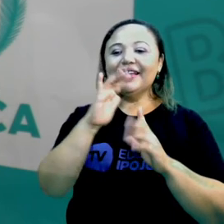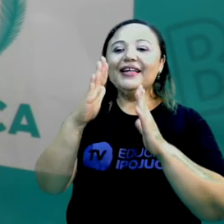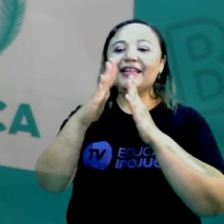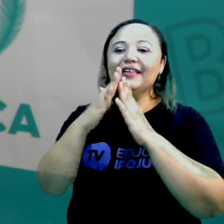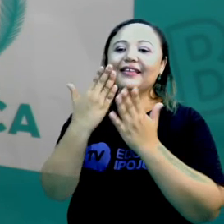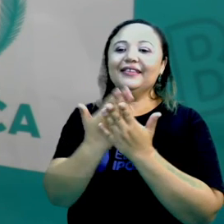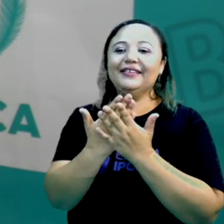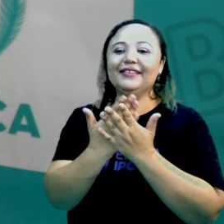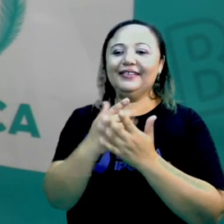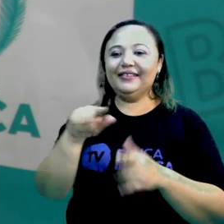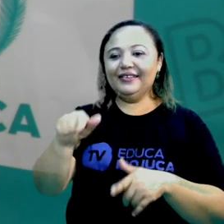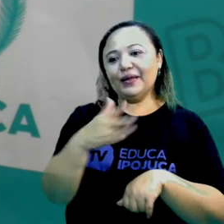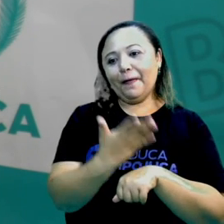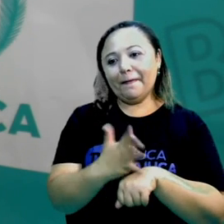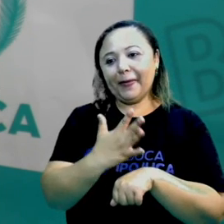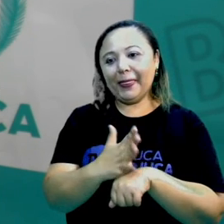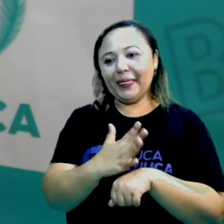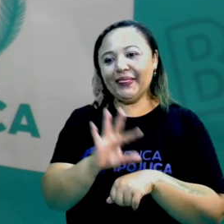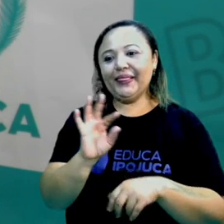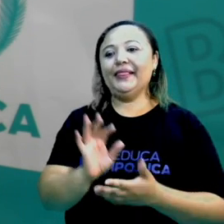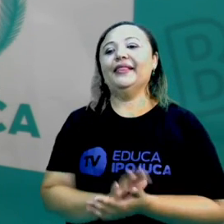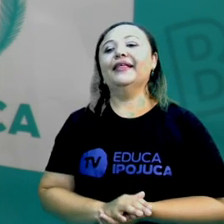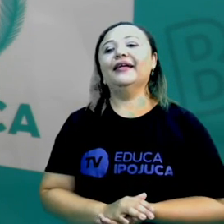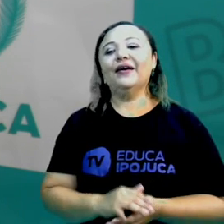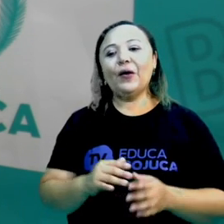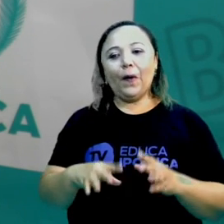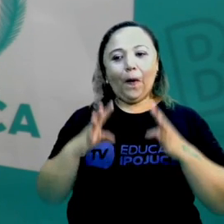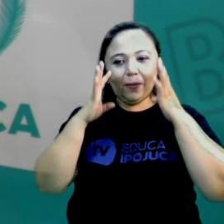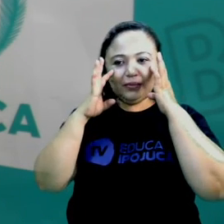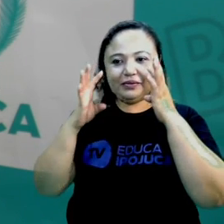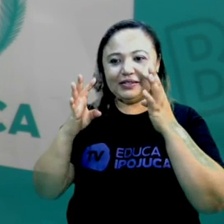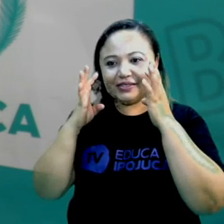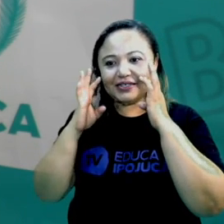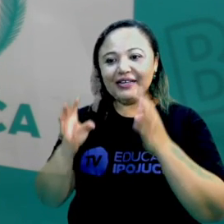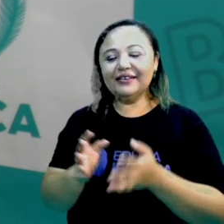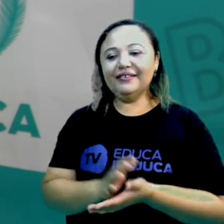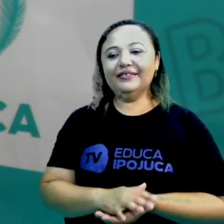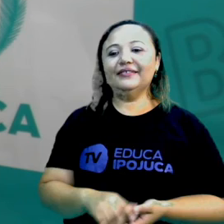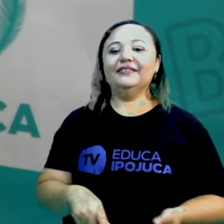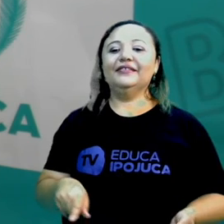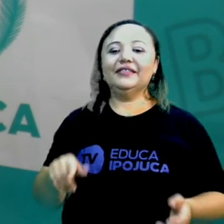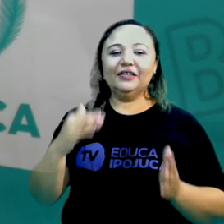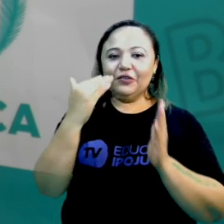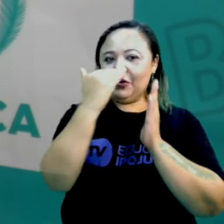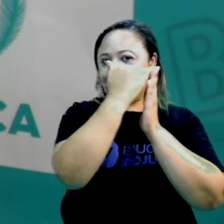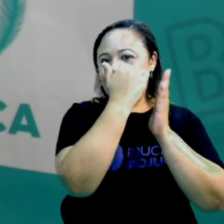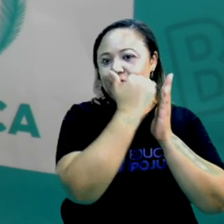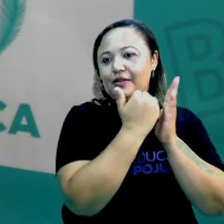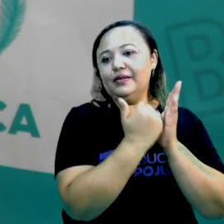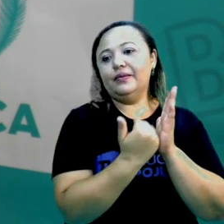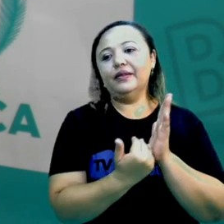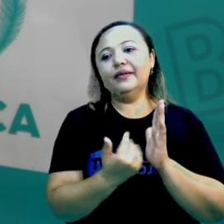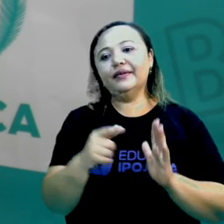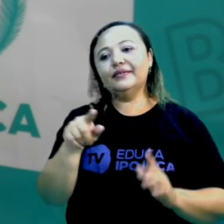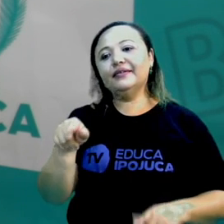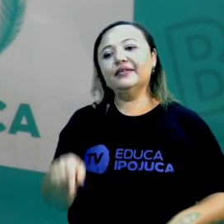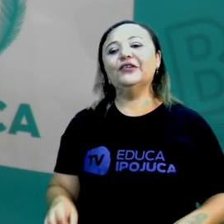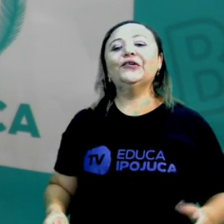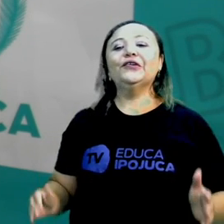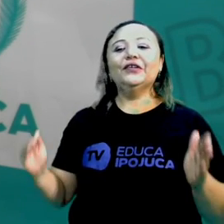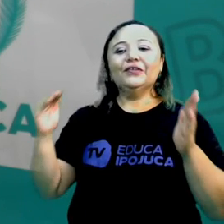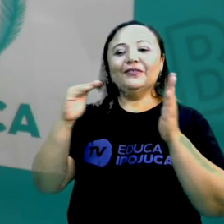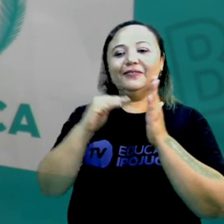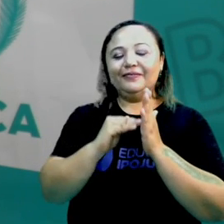professor, né? Praticando a adição, observando os termos, as parcelas, e no